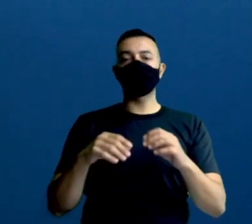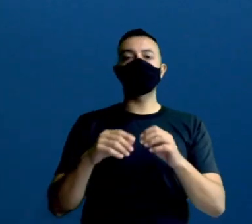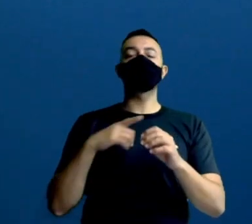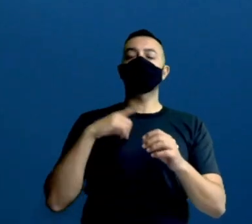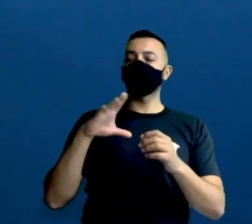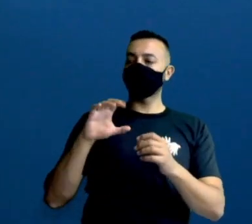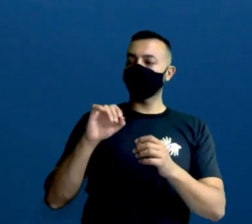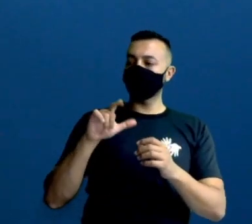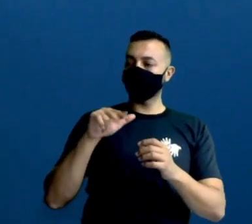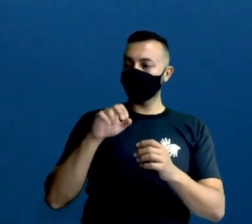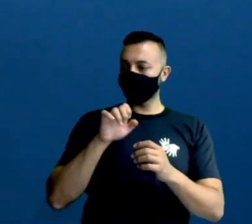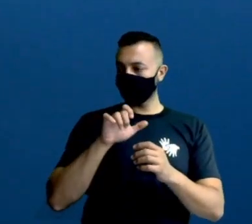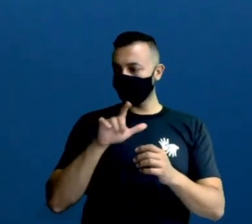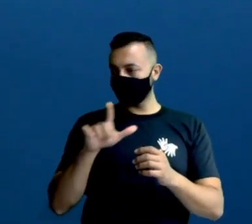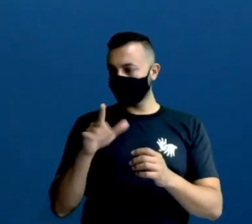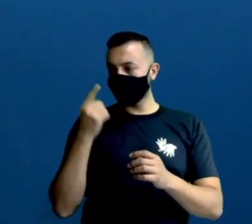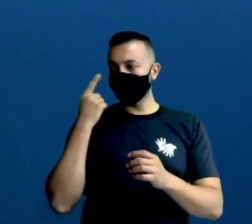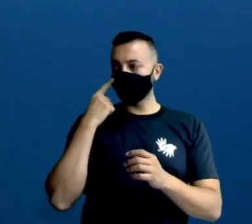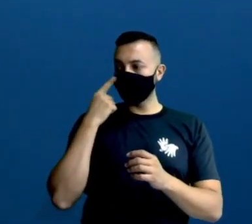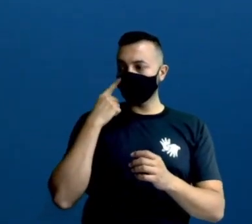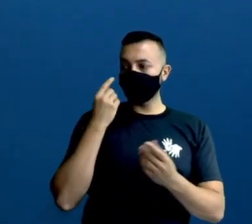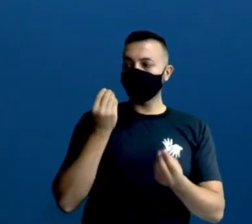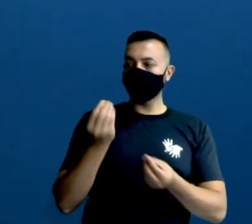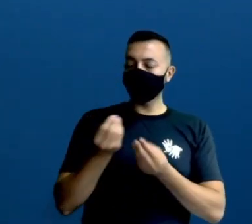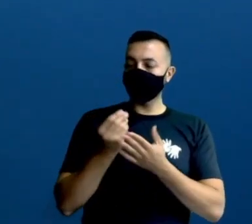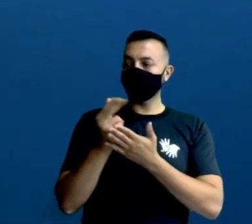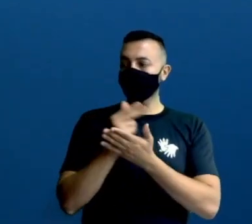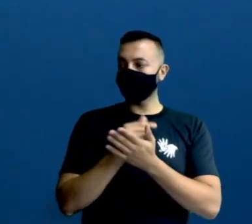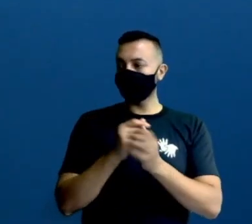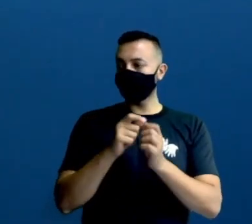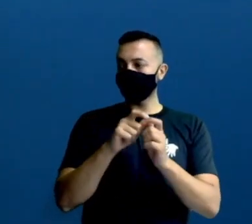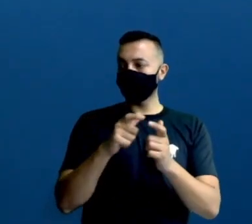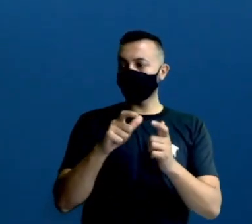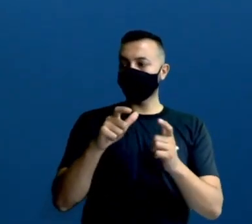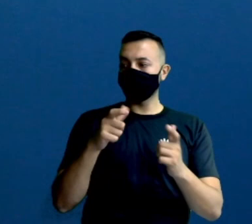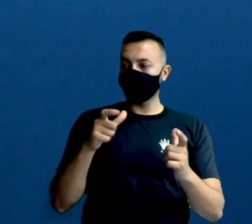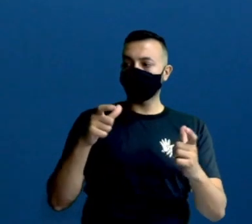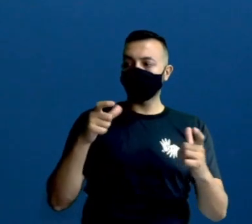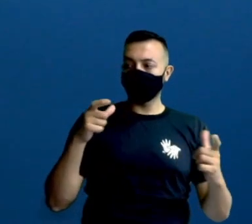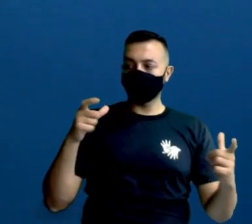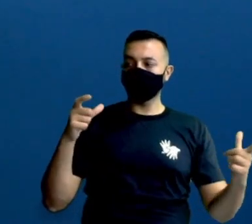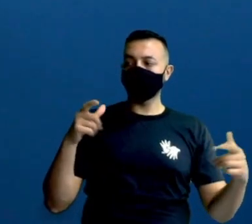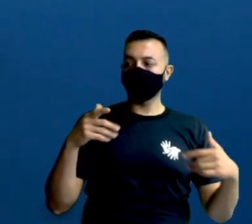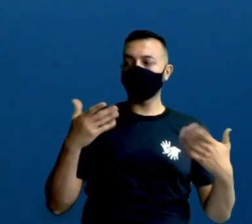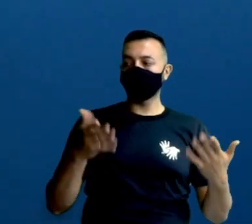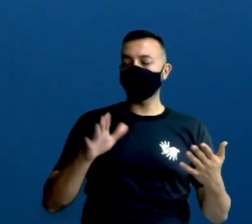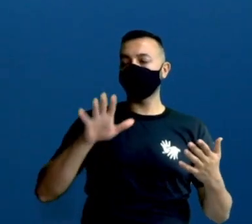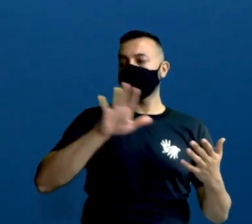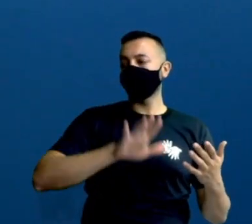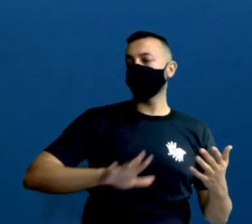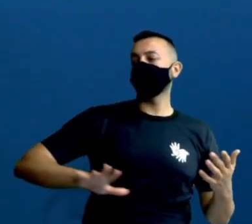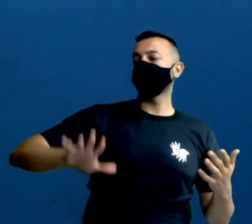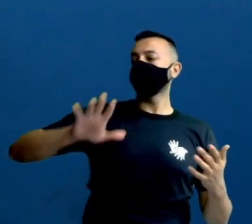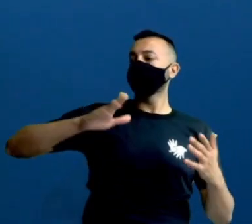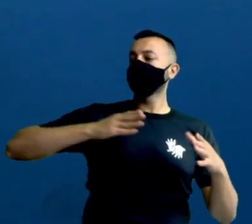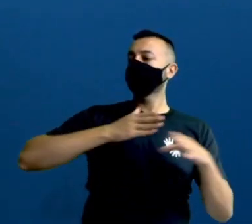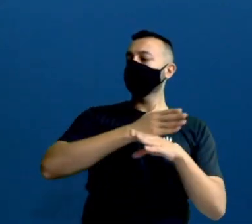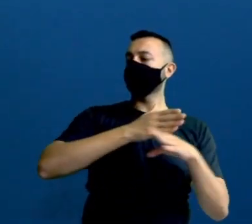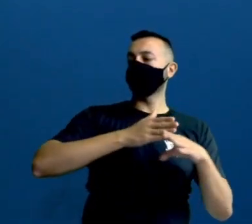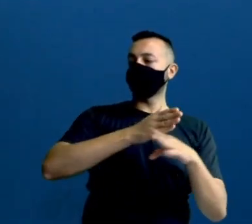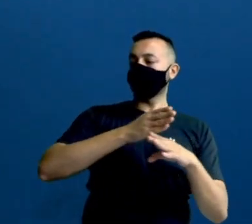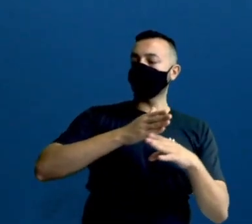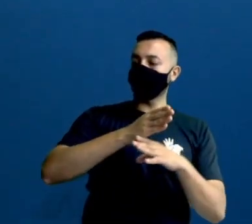período colonial. Veja como o desenho vai aumentando, a parte de amarelo vai aumentando, ou seja, toda essa parte aqui estava sendo